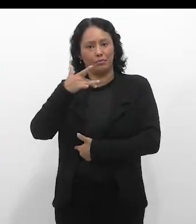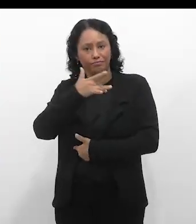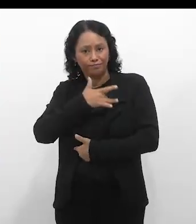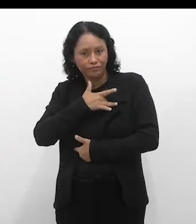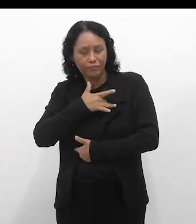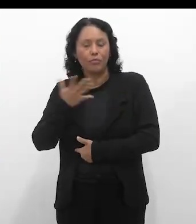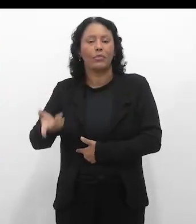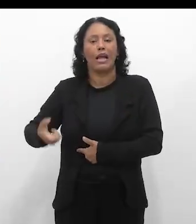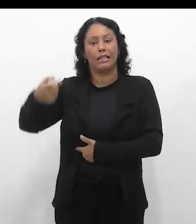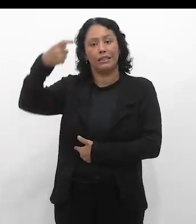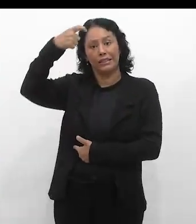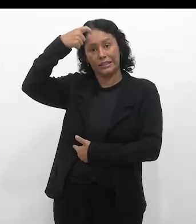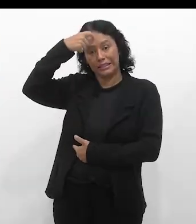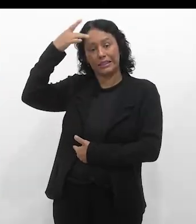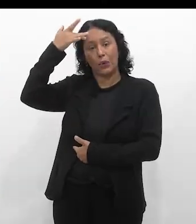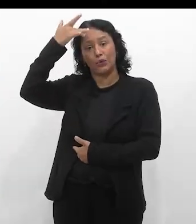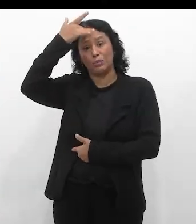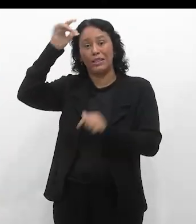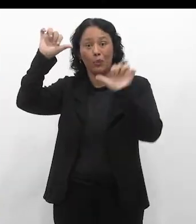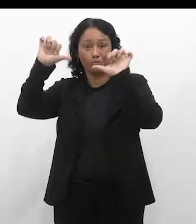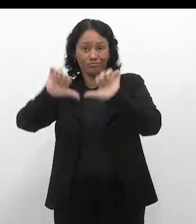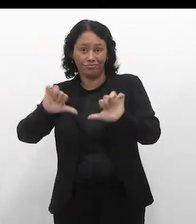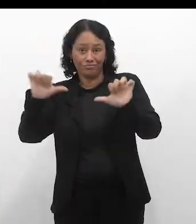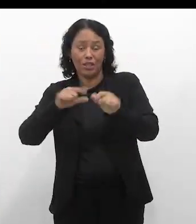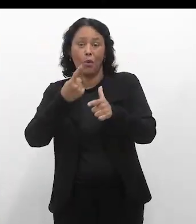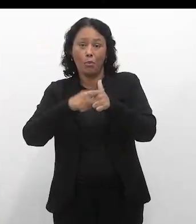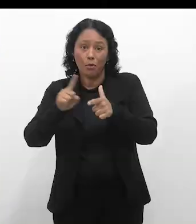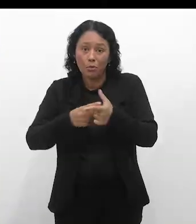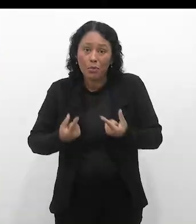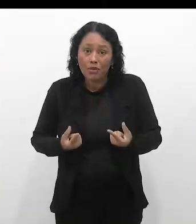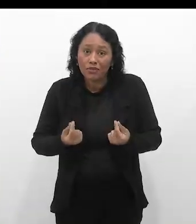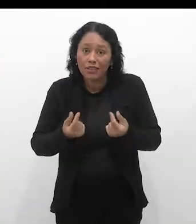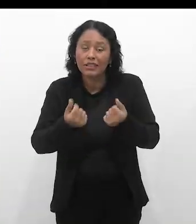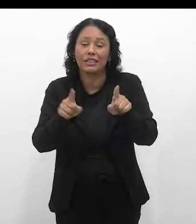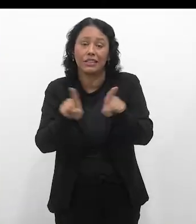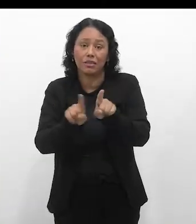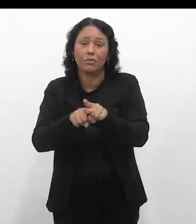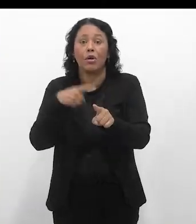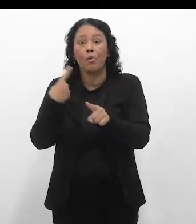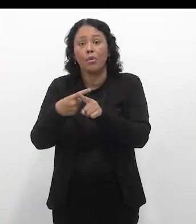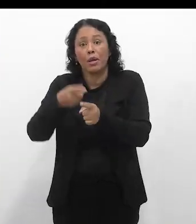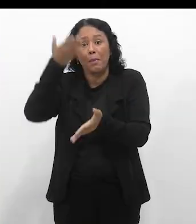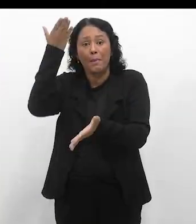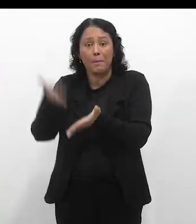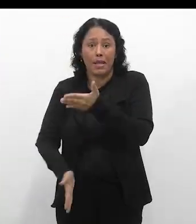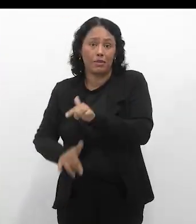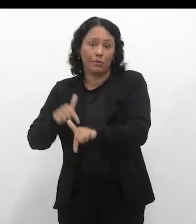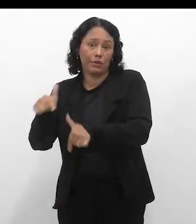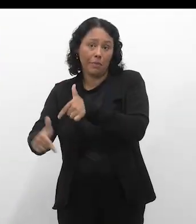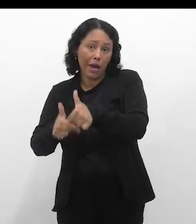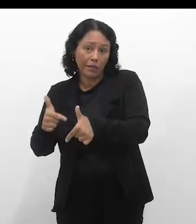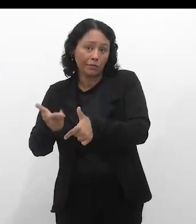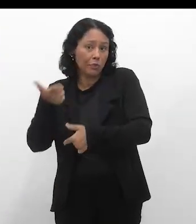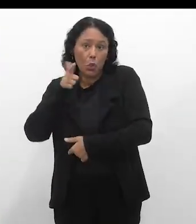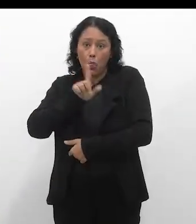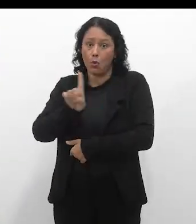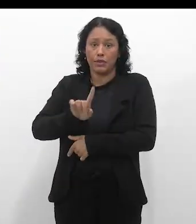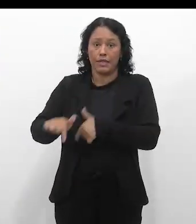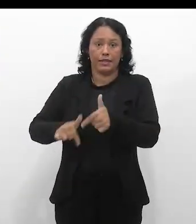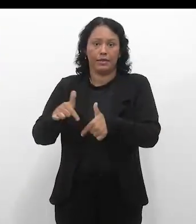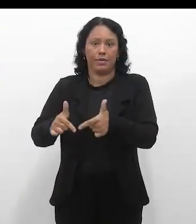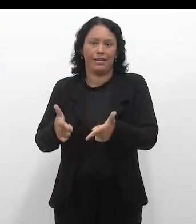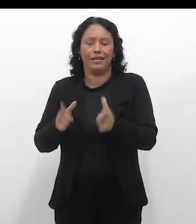mental, da saúde mental. Ela tem um problema financeiro, porque ela deixa de trabalhar, não consegue trabalhar,